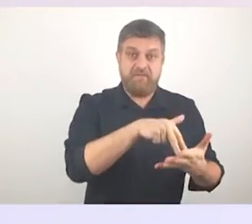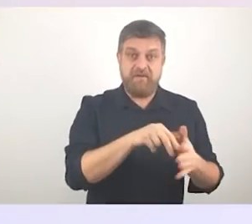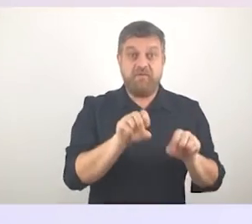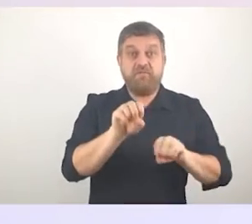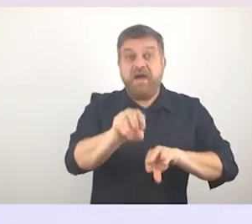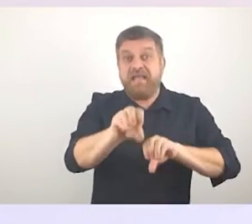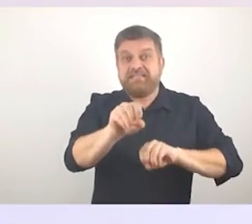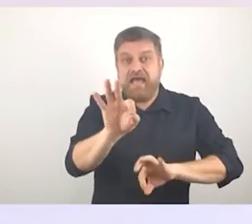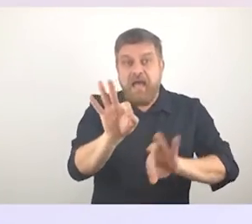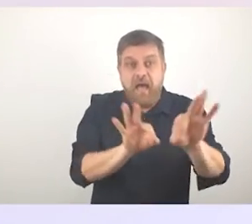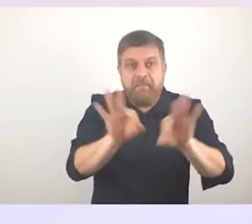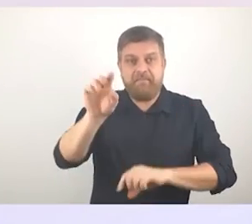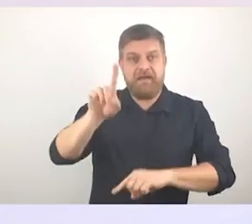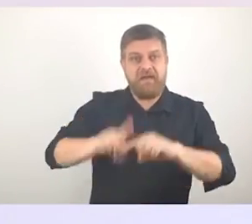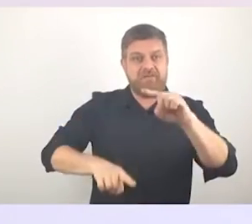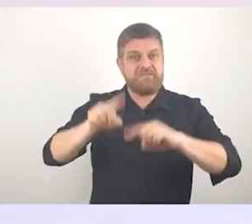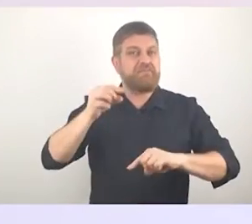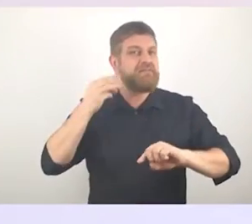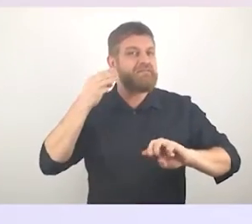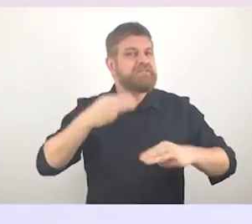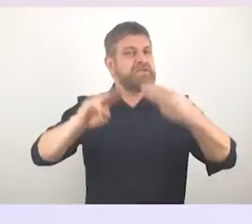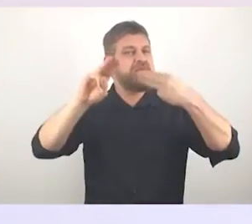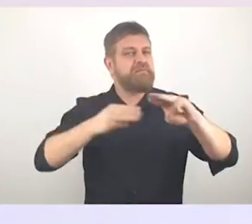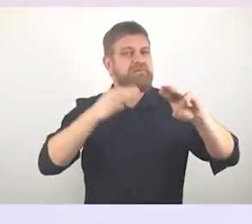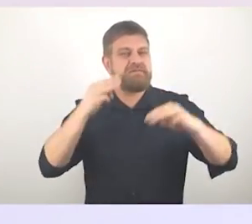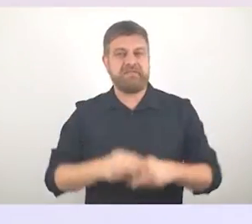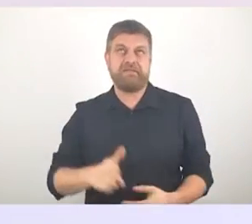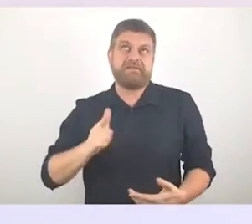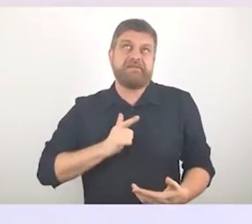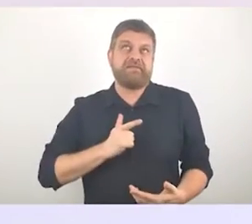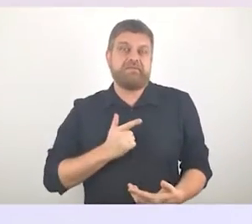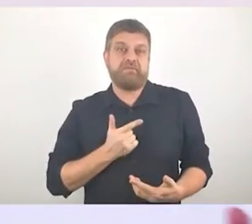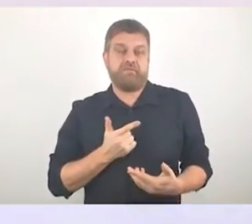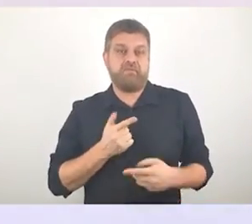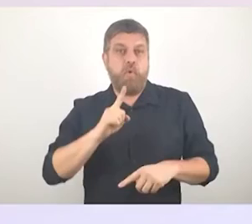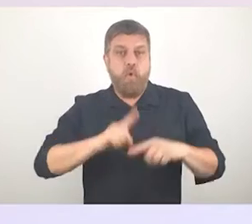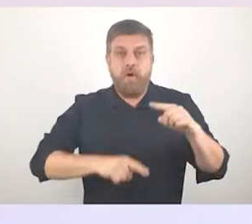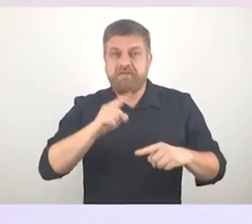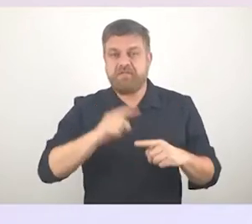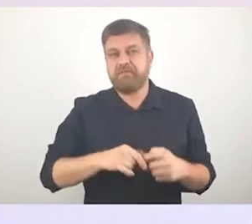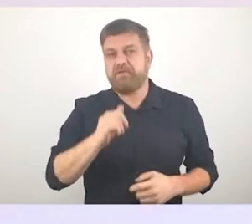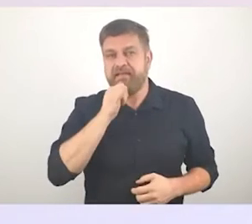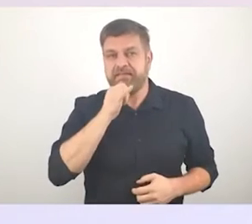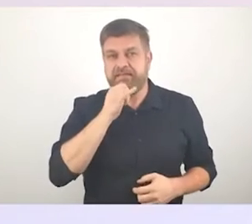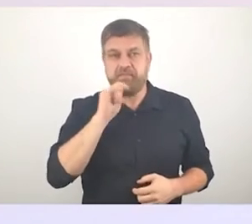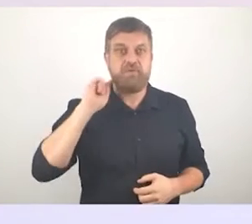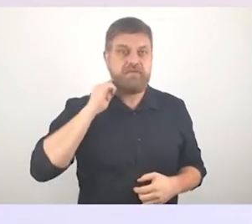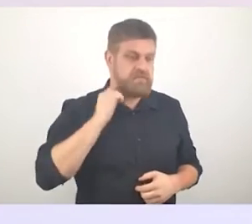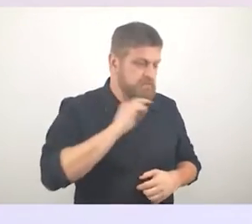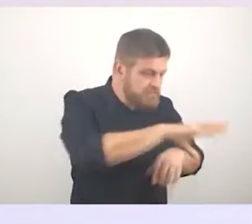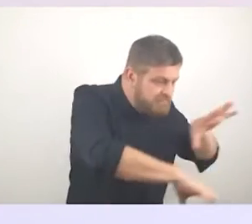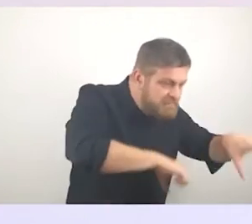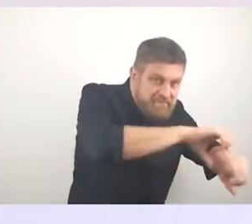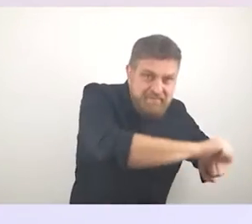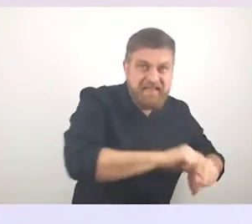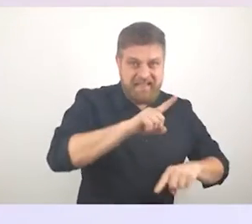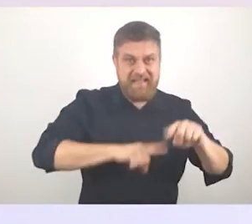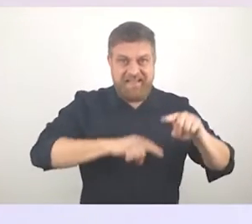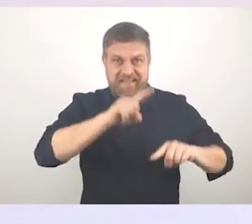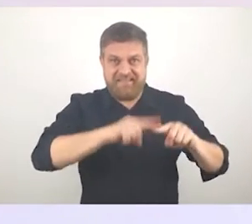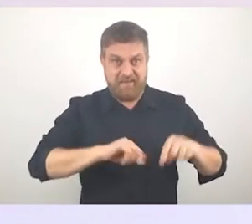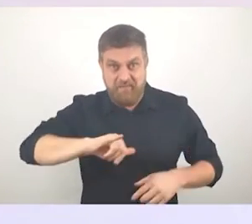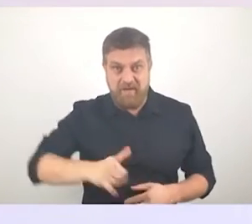instrumento musical feito a partir de um objeto que poderia estar descartado no lixo. O instrumento que a gente